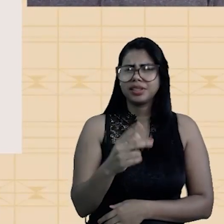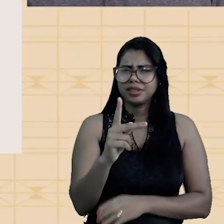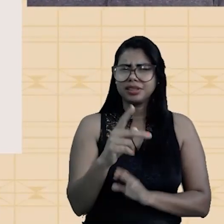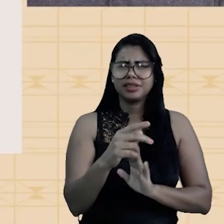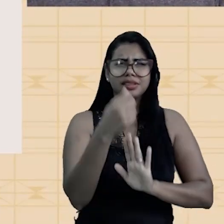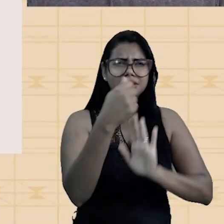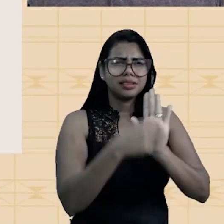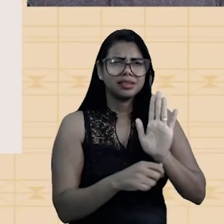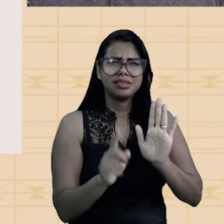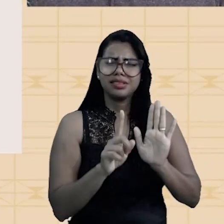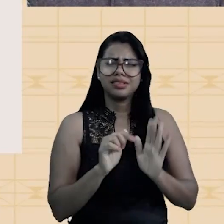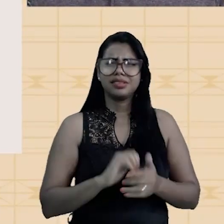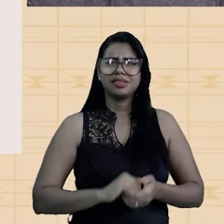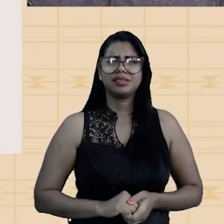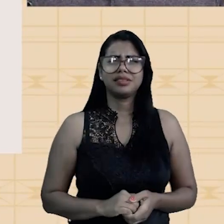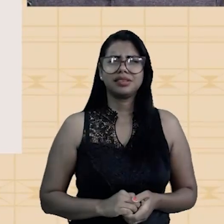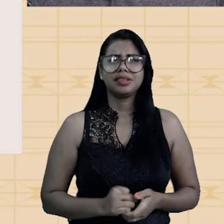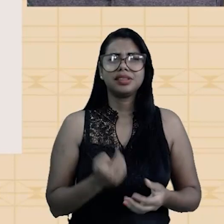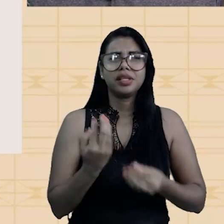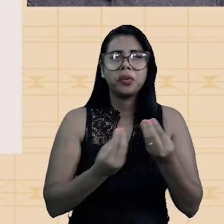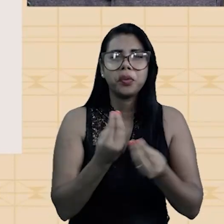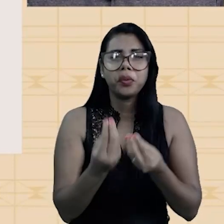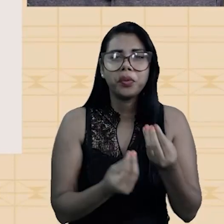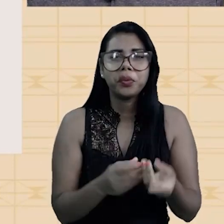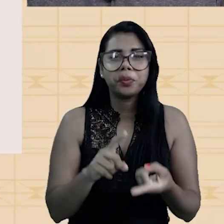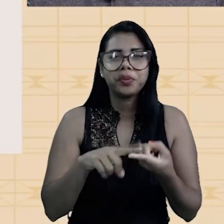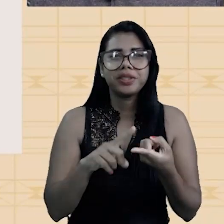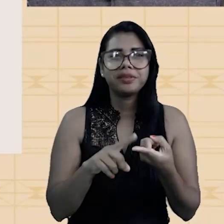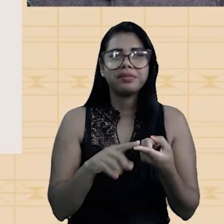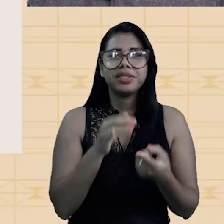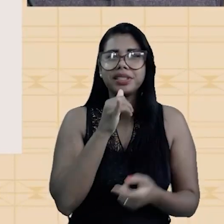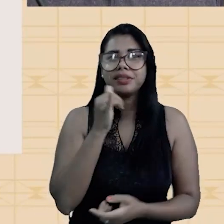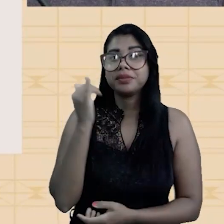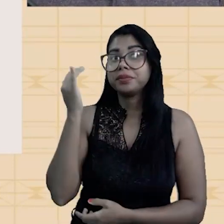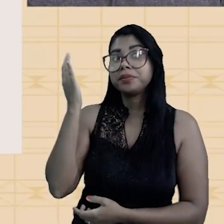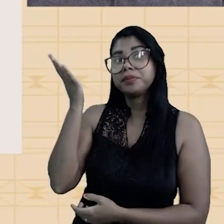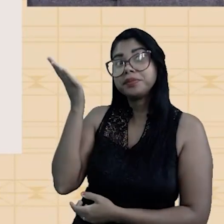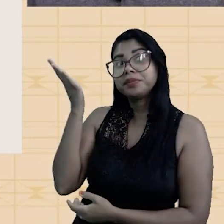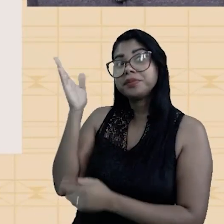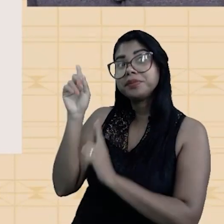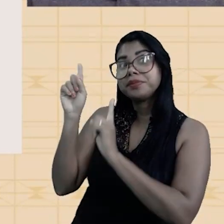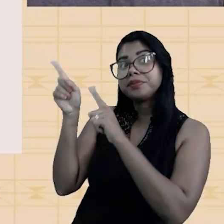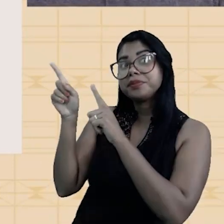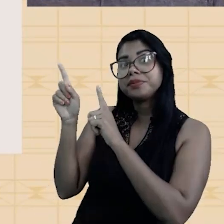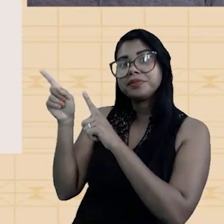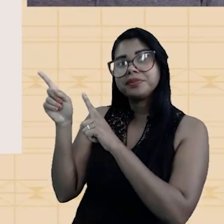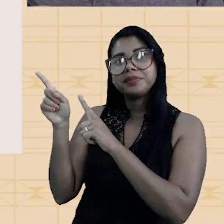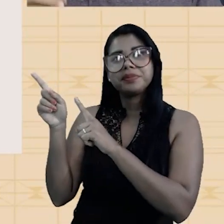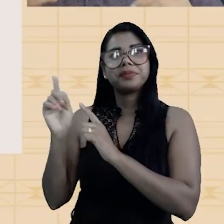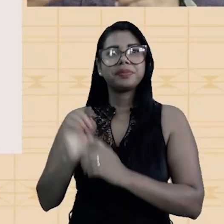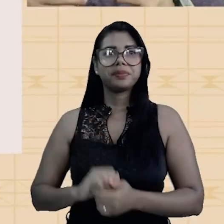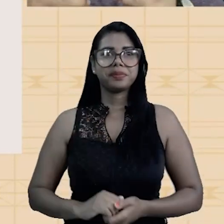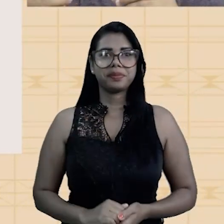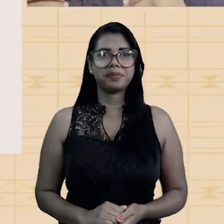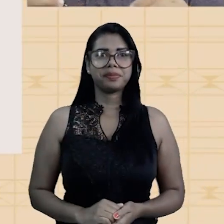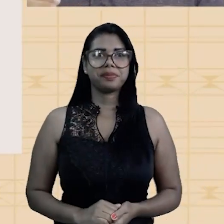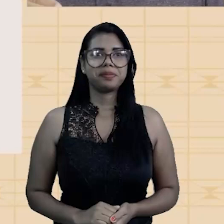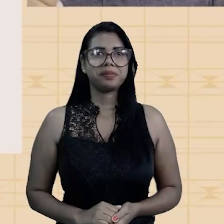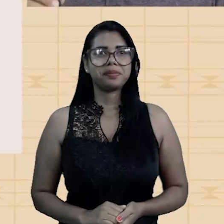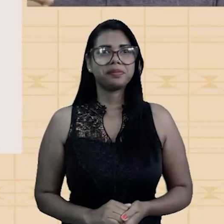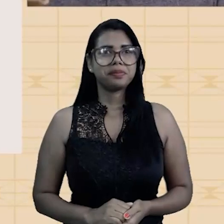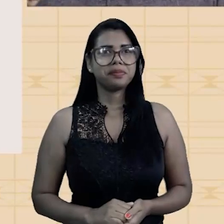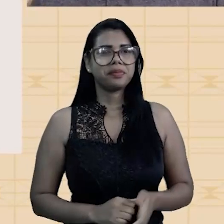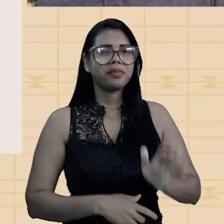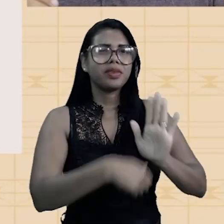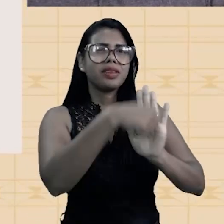redação, né? Como também isso aqui, ó, muitas vezes o candidato, a gente vai corrigir